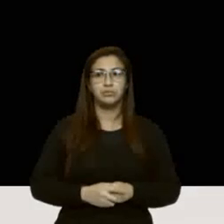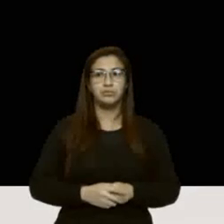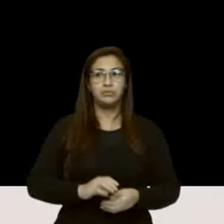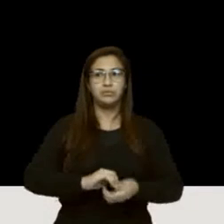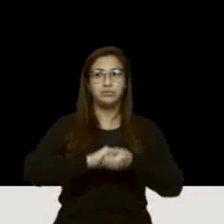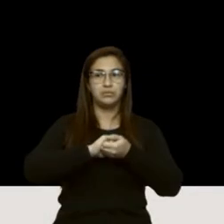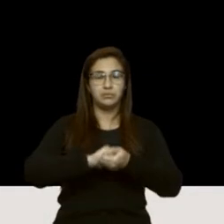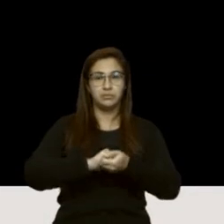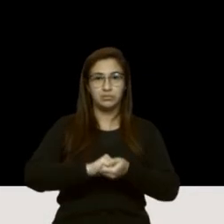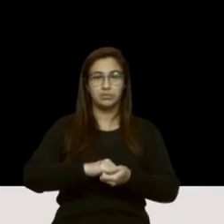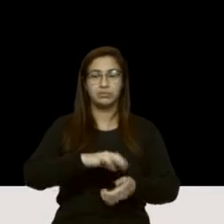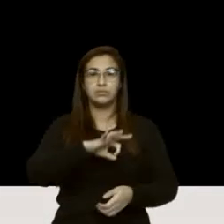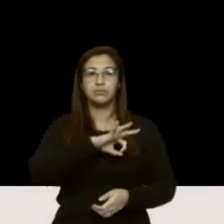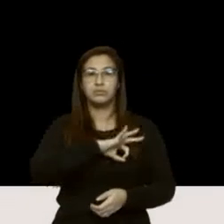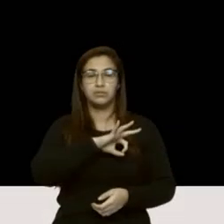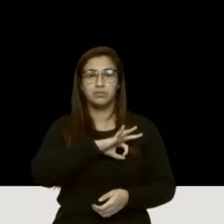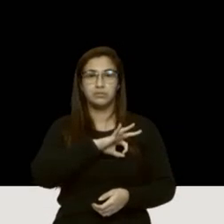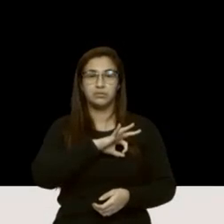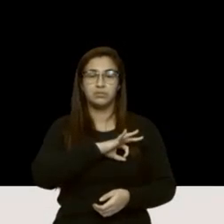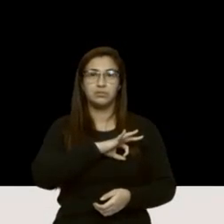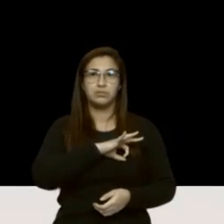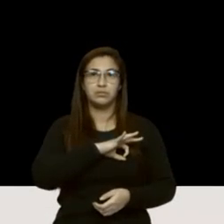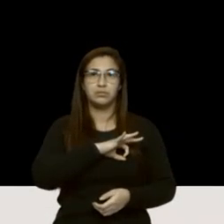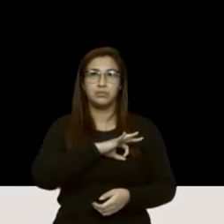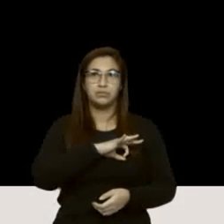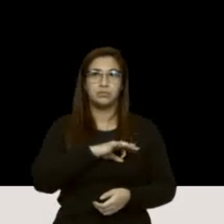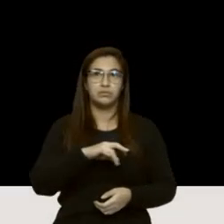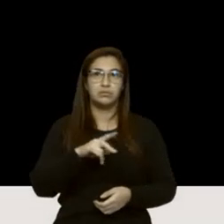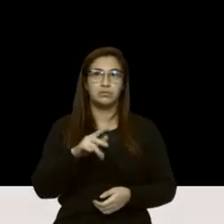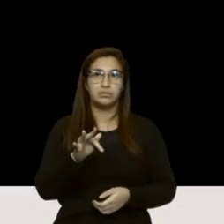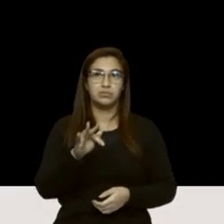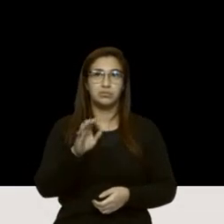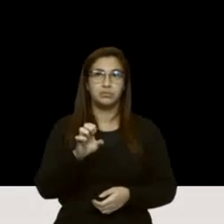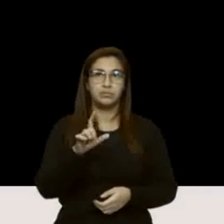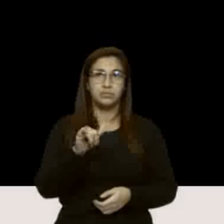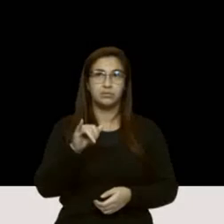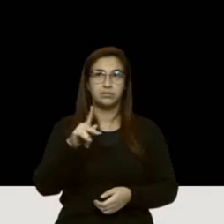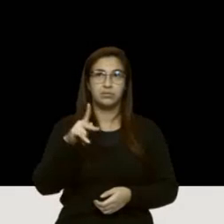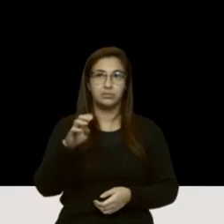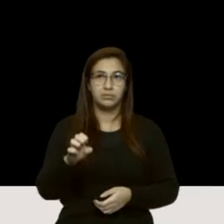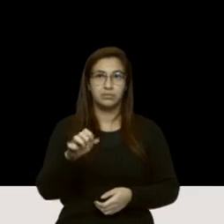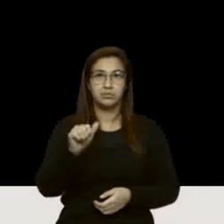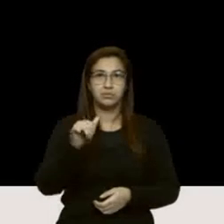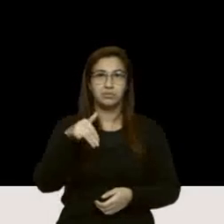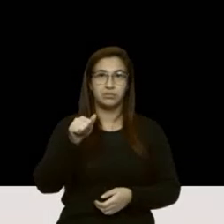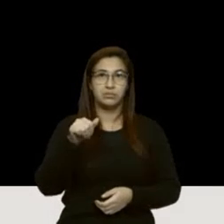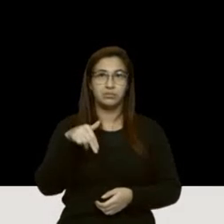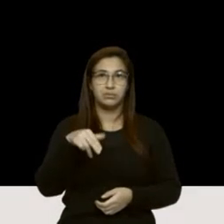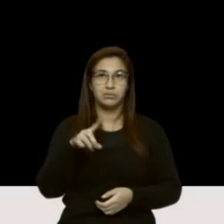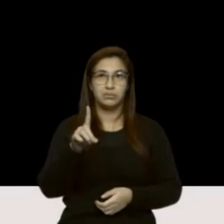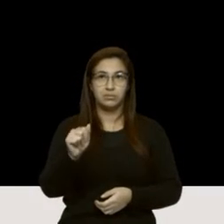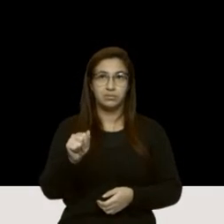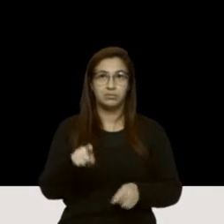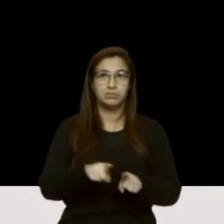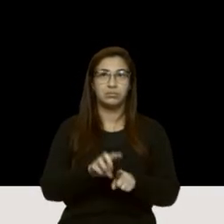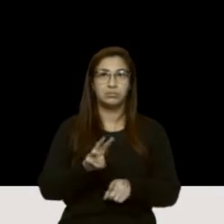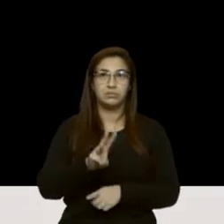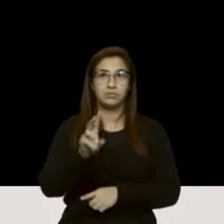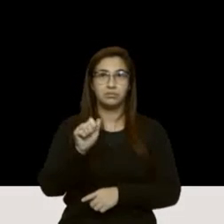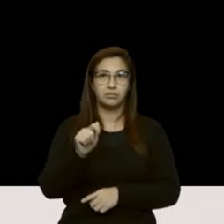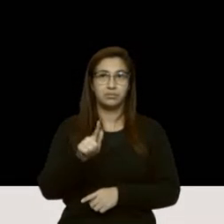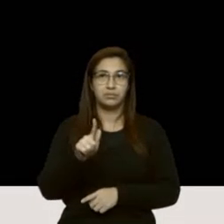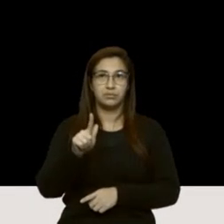Cumprimentando os policiais militares Felipe Dias Figueira, Amanda Patrícia Oliveira e Wagner da Silva